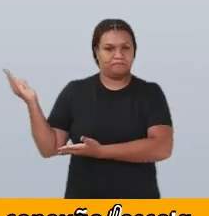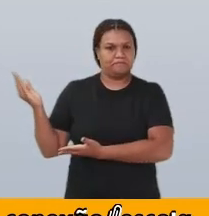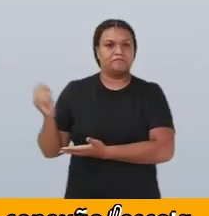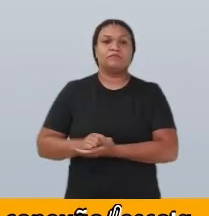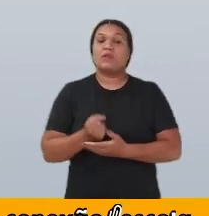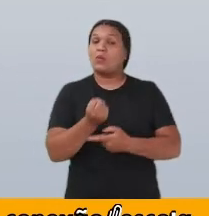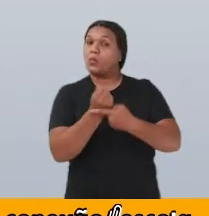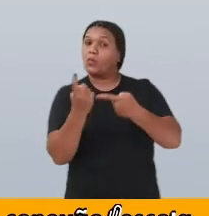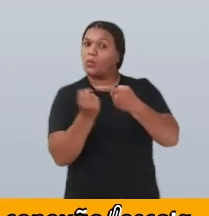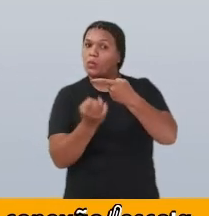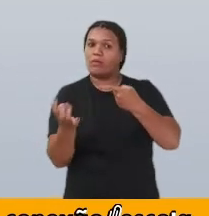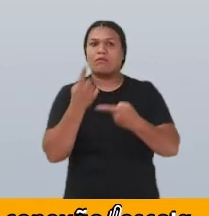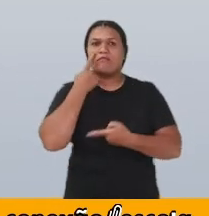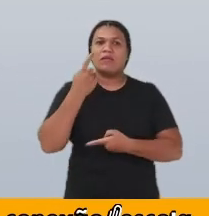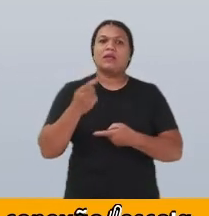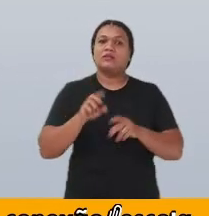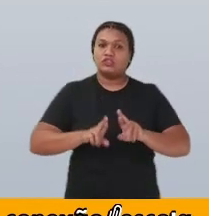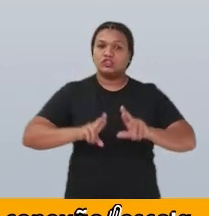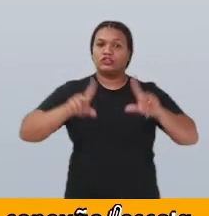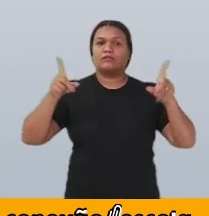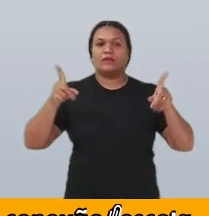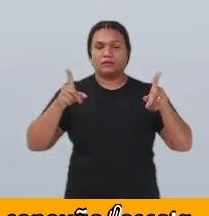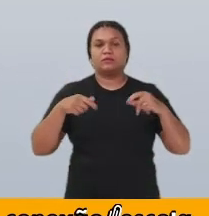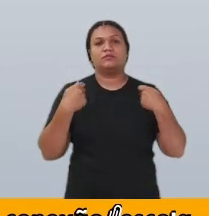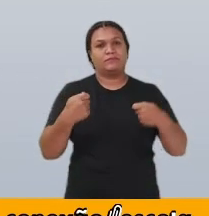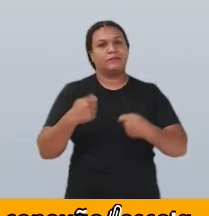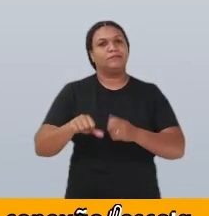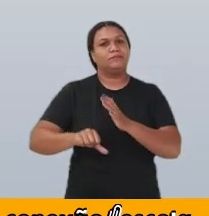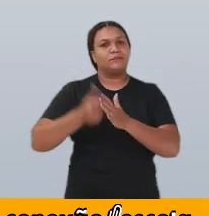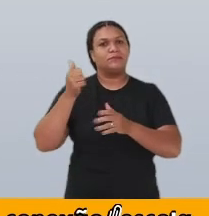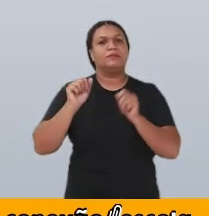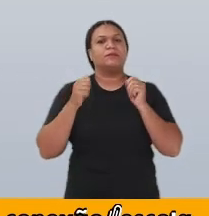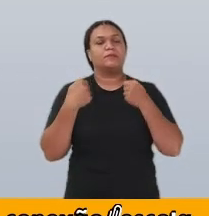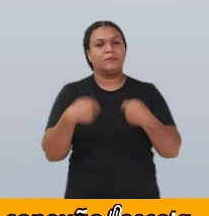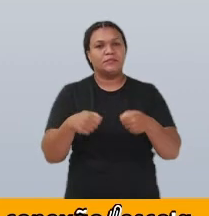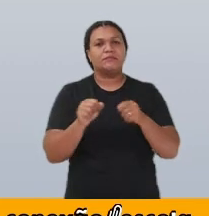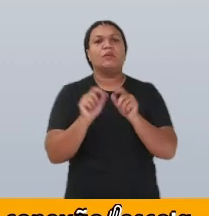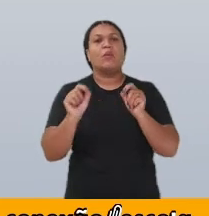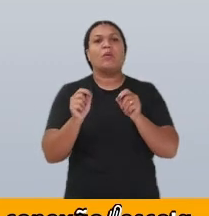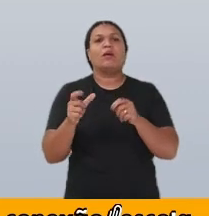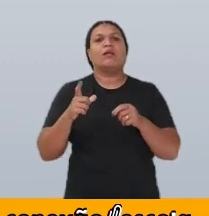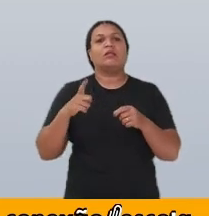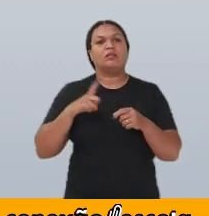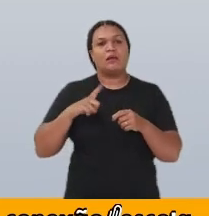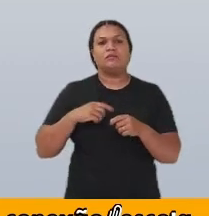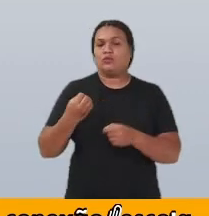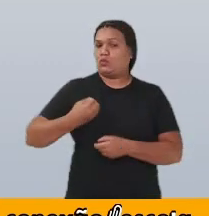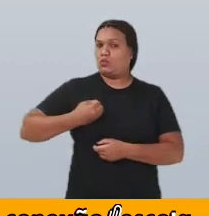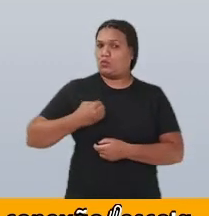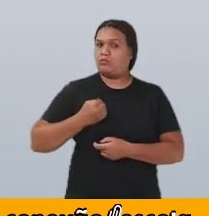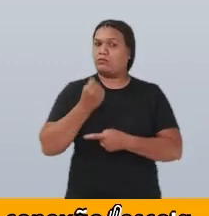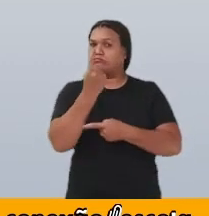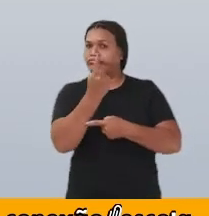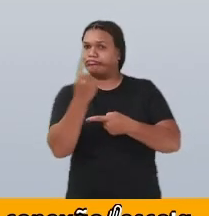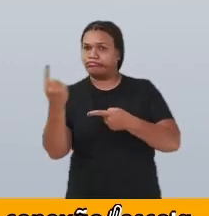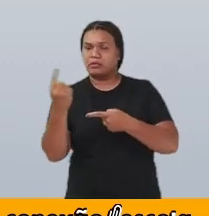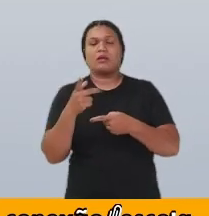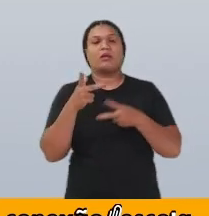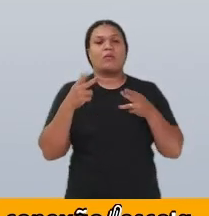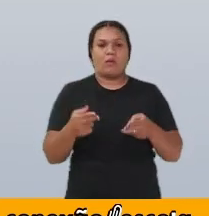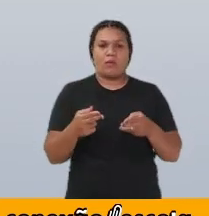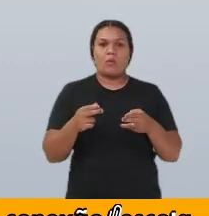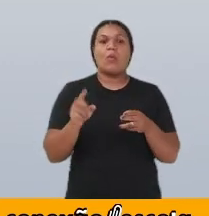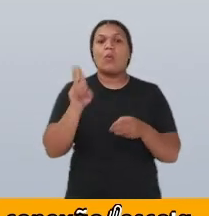com denominadores diferentes, primeiro eu devo tornar esses denominadores iguais usando o mínimo múltiplo